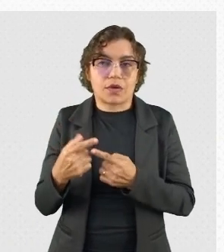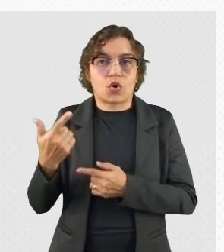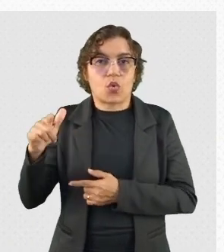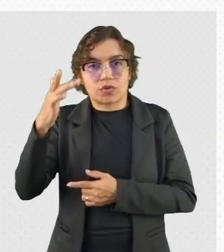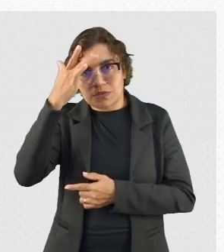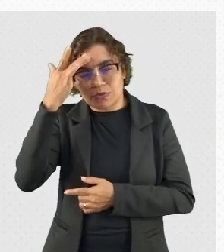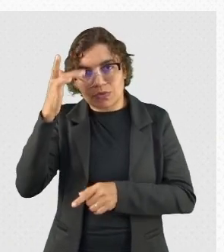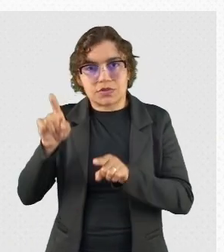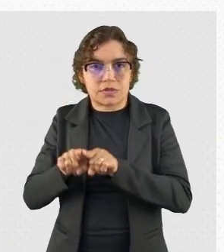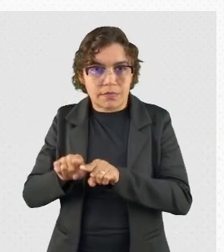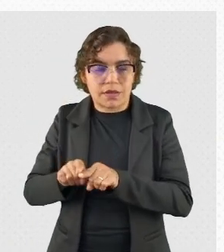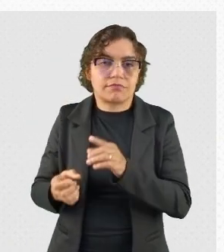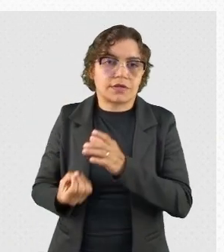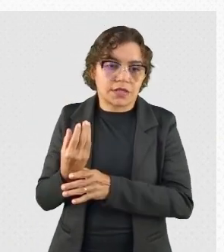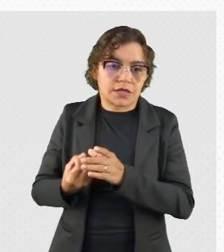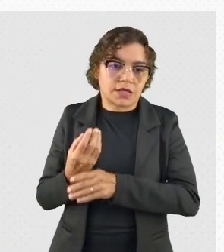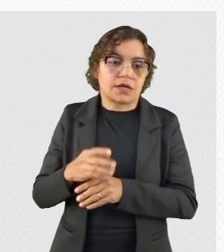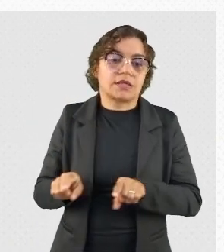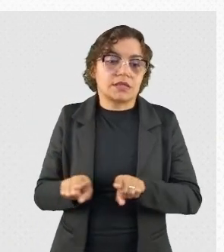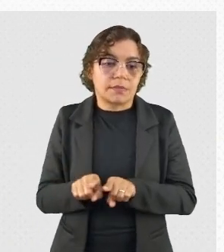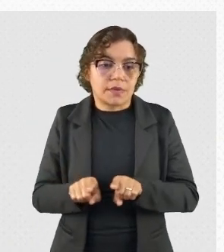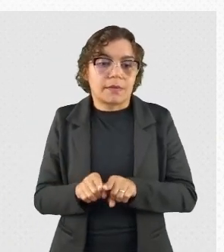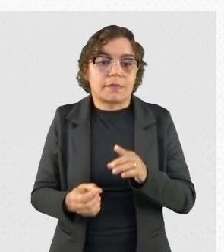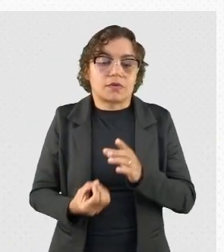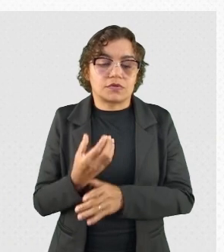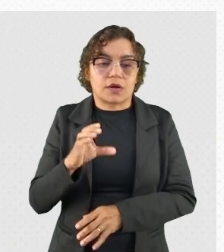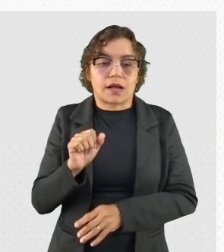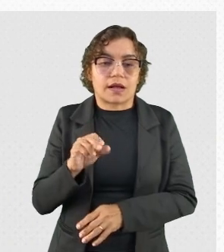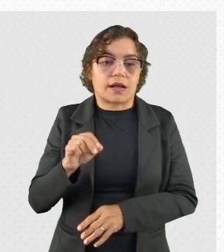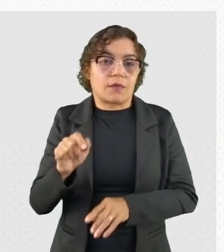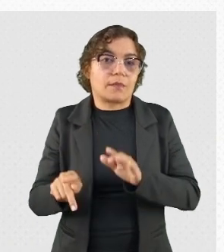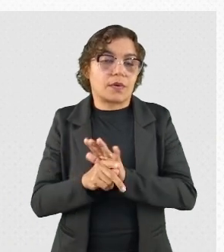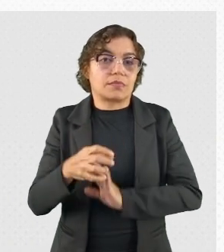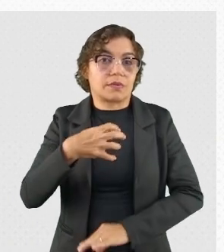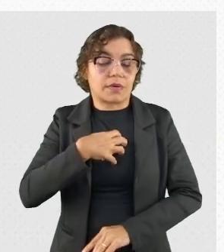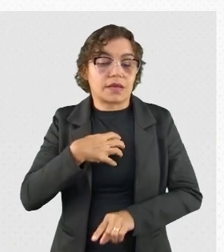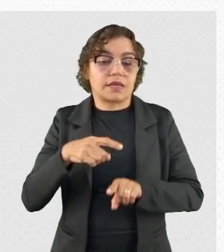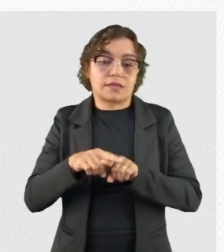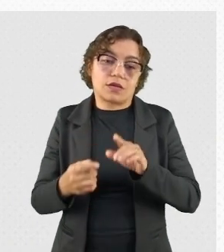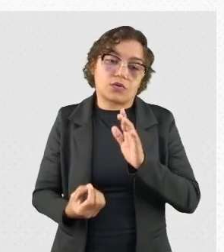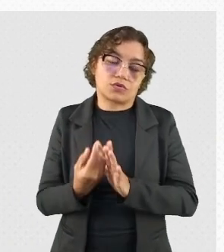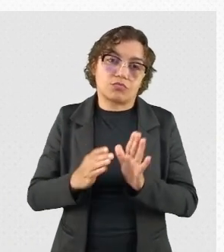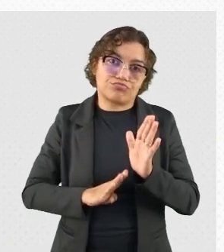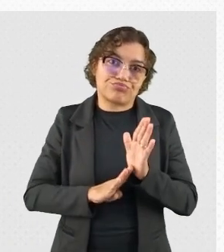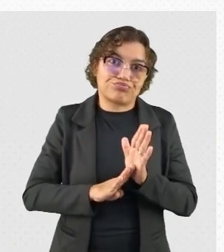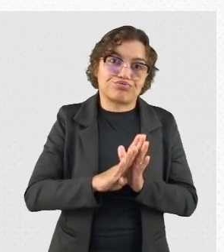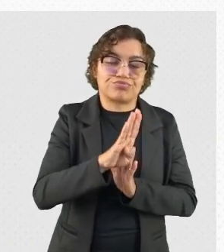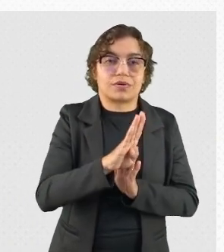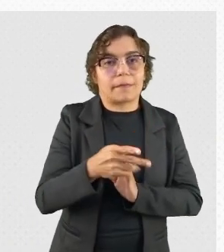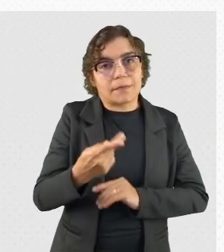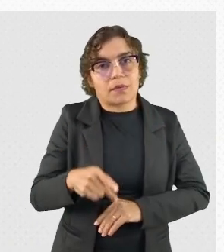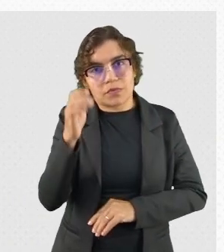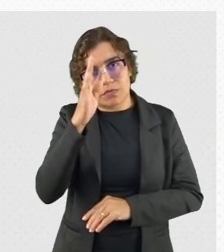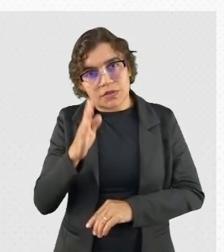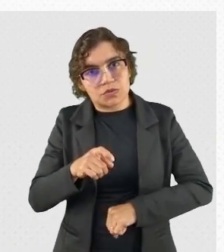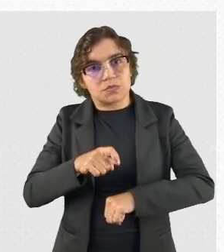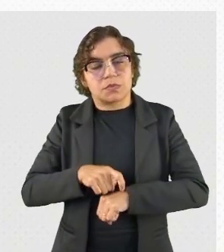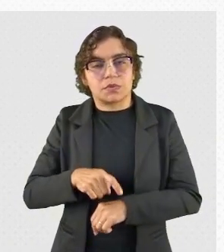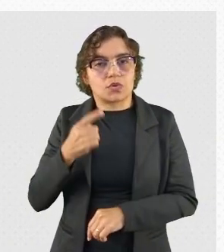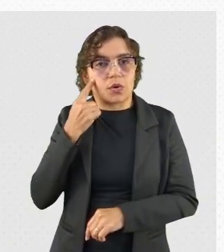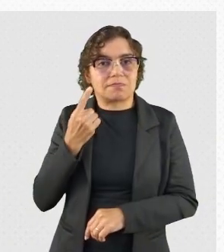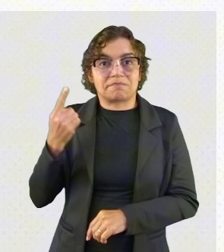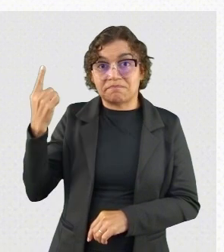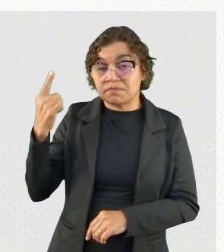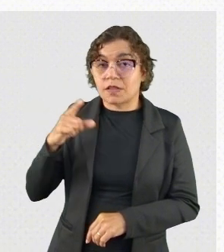asiáticos. E você tem a produção de cacau na Bahia, que contribuiu bastante, né, para o PIB, ou seja, para a soma das riquezas do Brasil naquele momento,